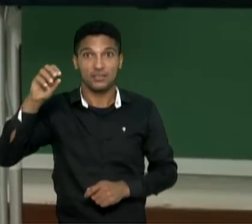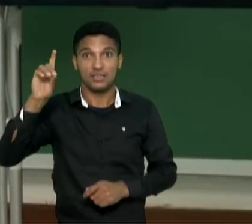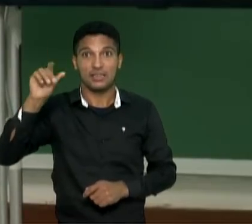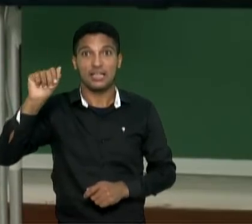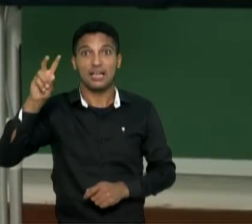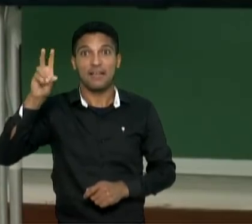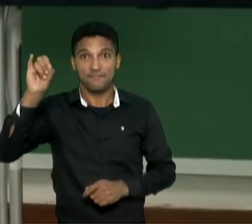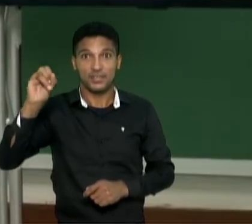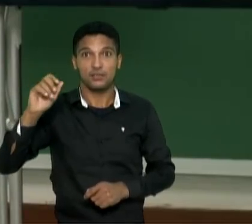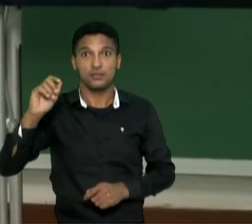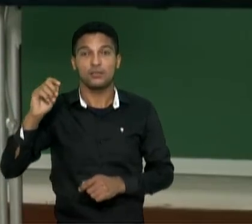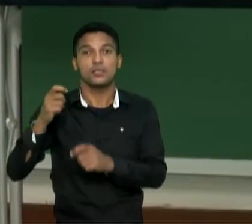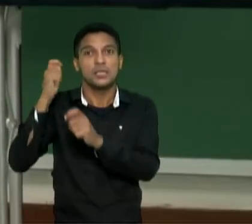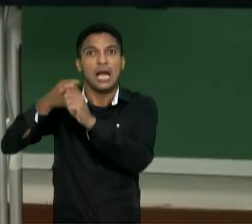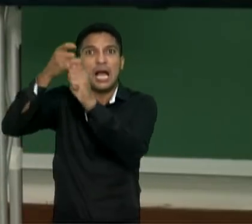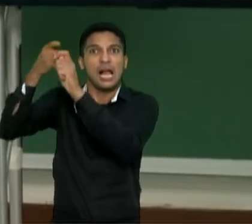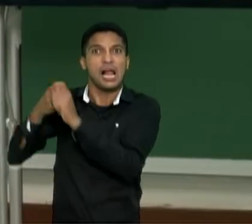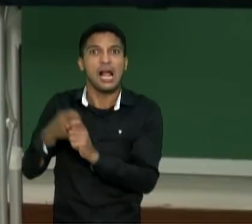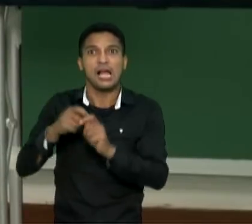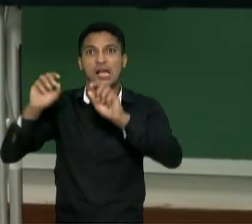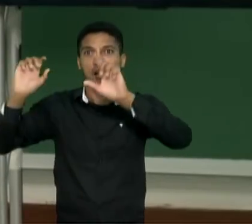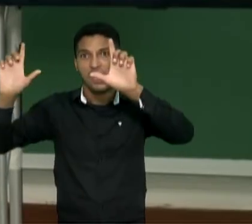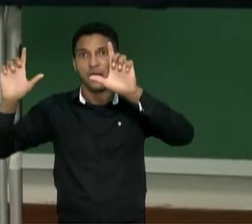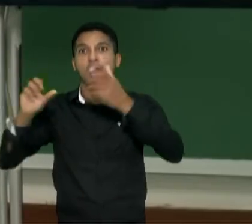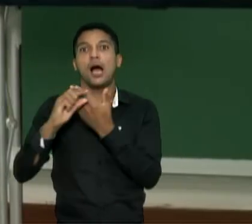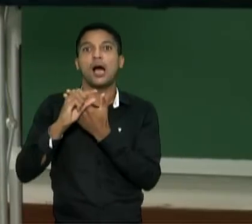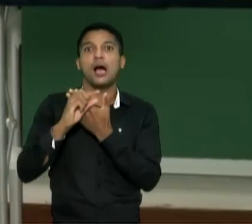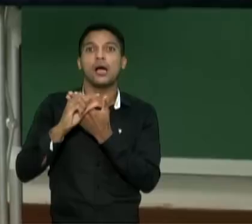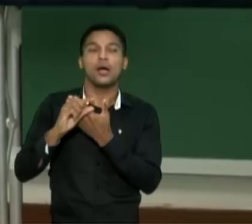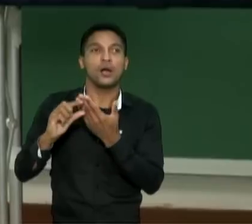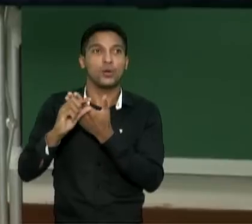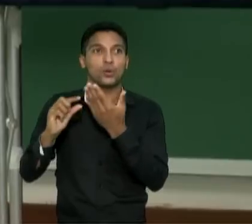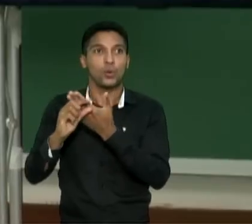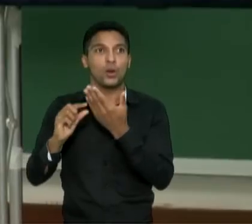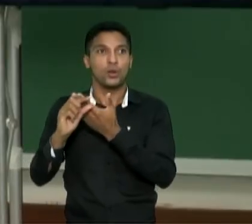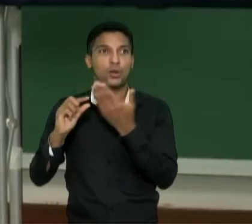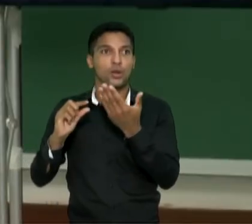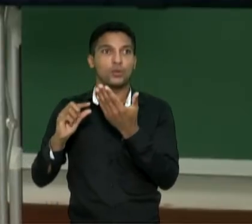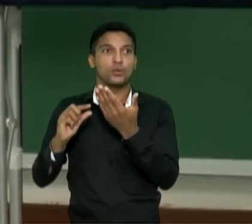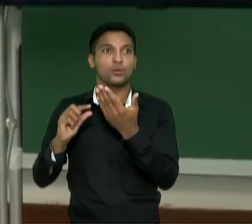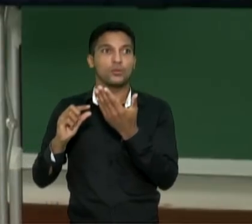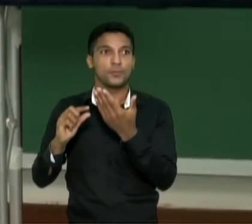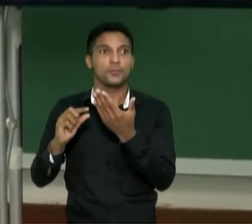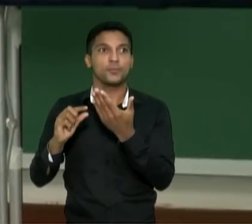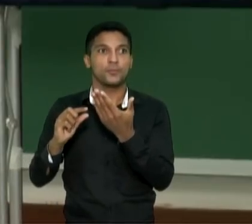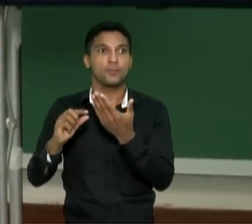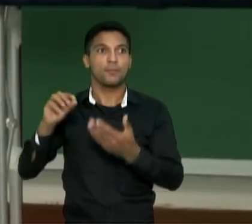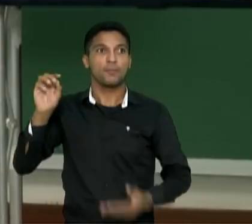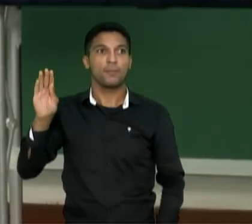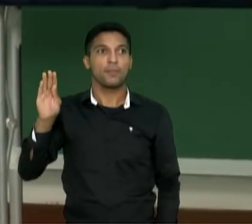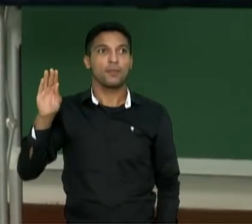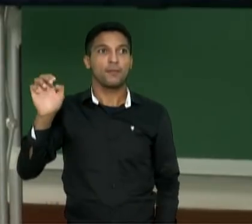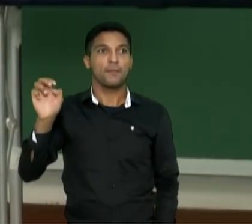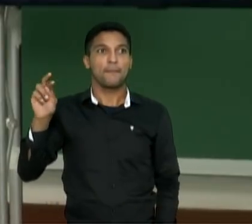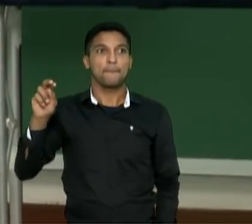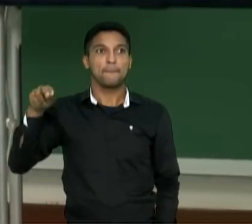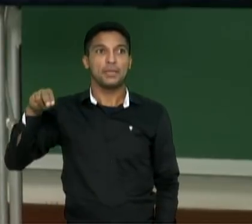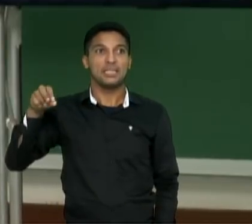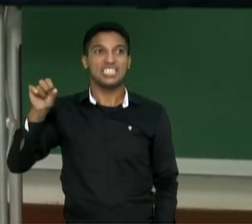uma característica tanto desse período, né, do Renascimento, quanto do Barroco, quanto